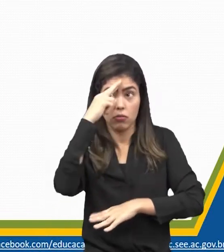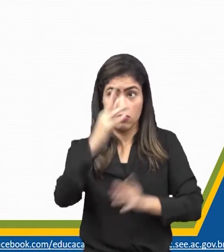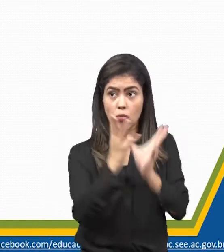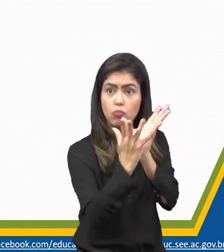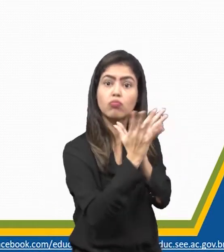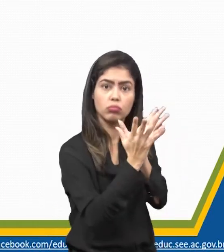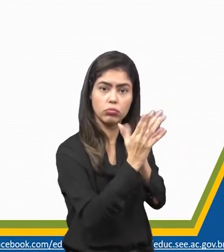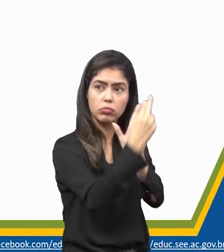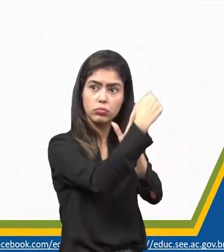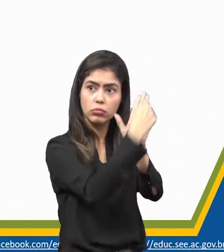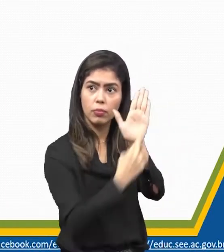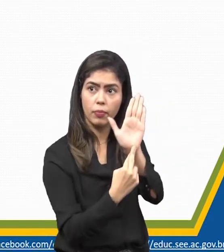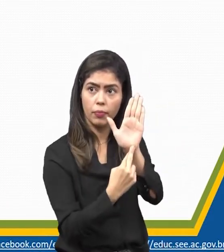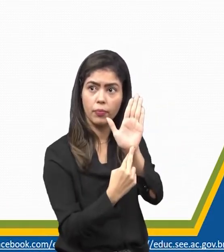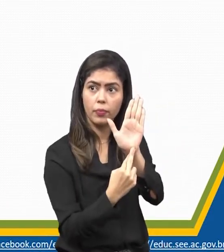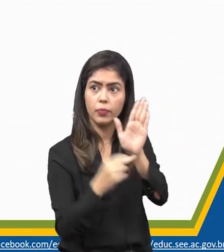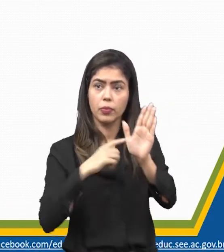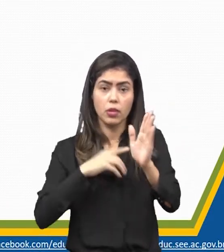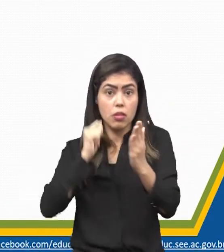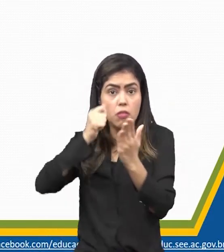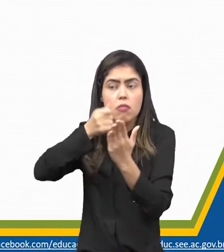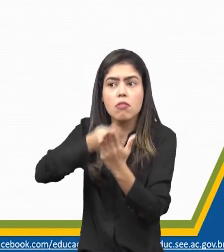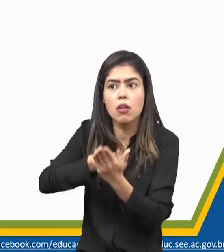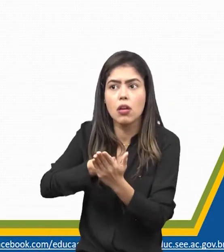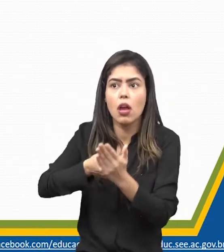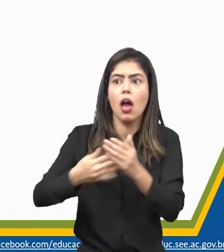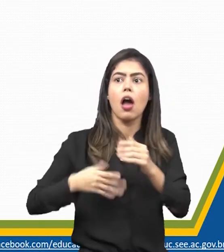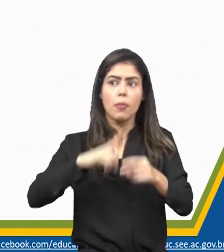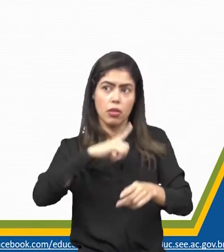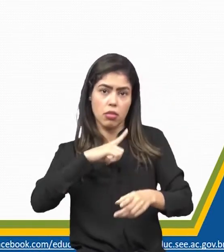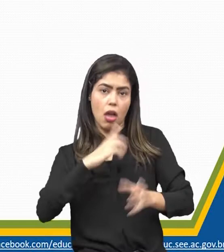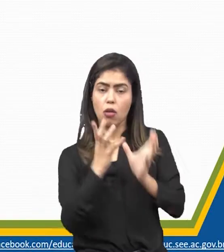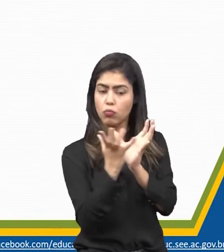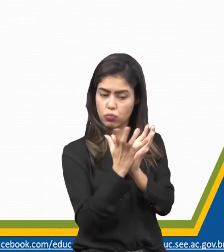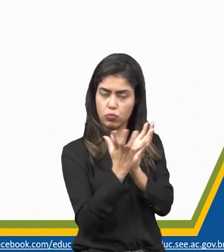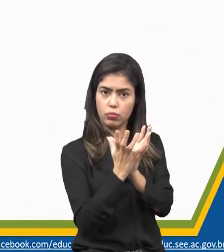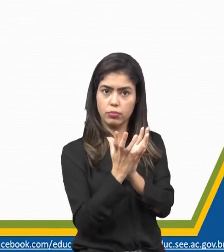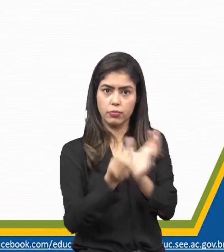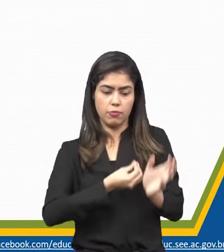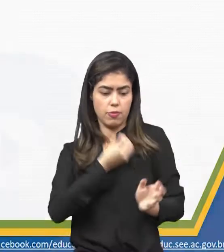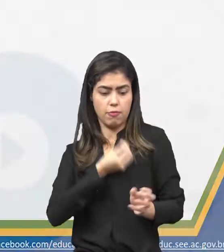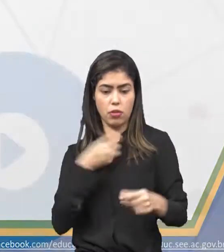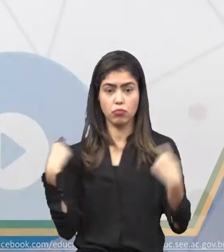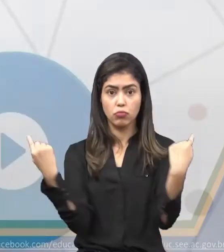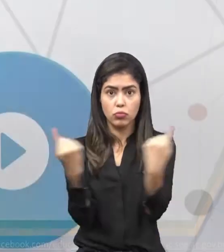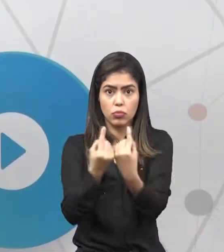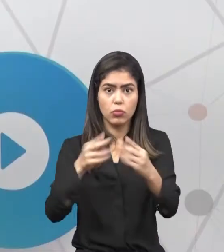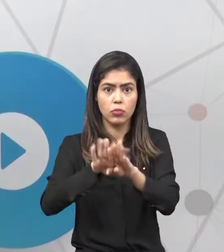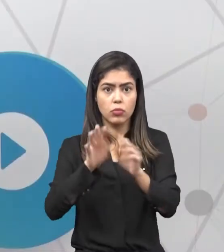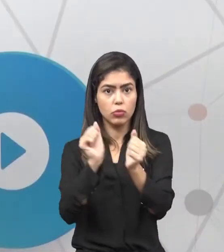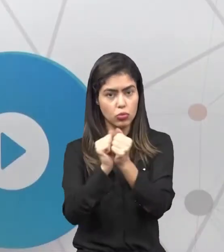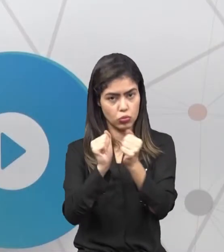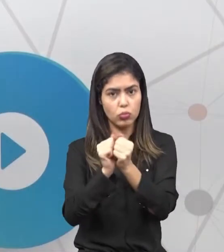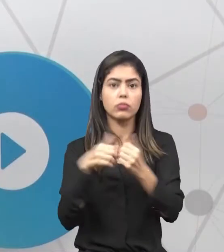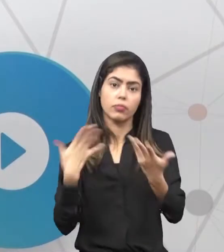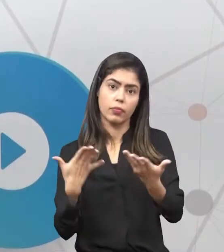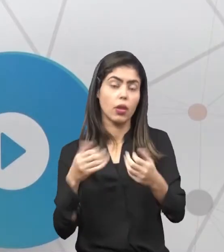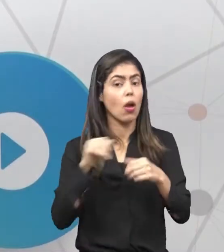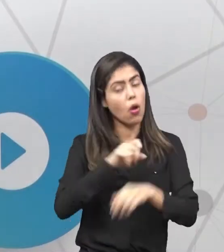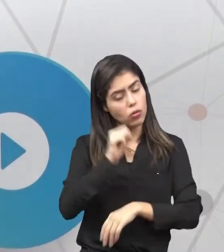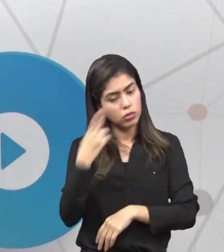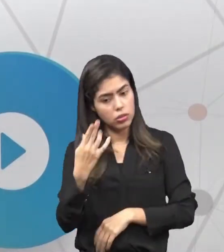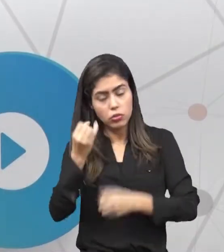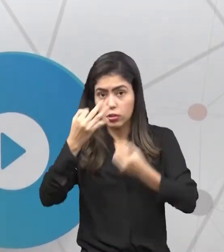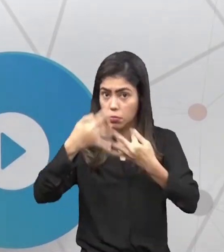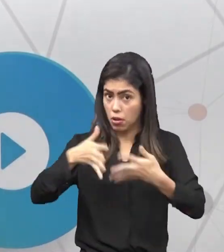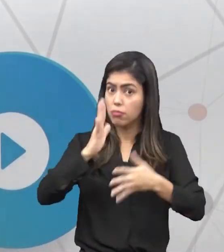de regras que eu estabeleço para conviver em conjunto. Ou seja, exatamente o que eu tinha acabado de comentar